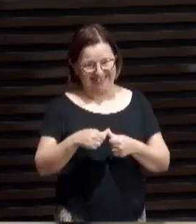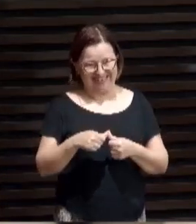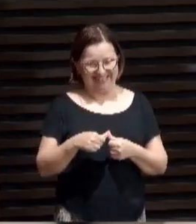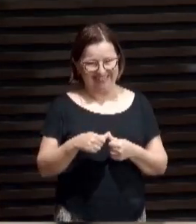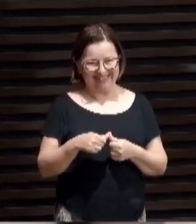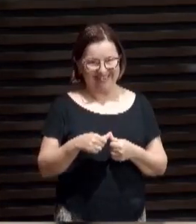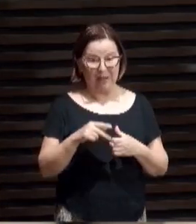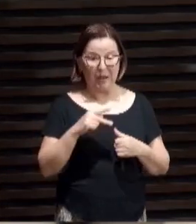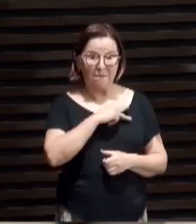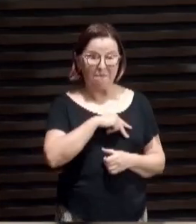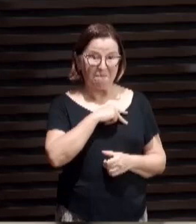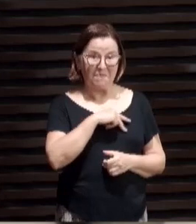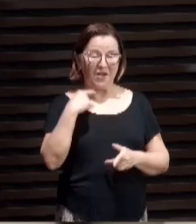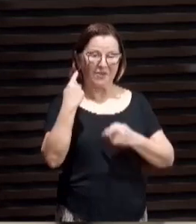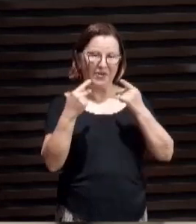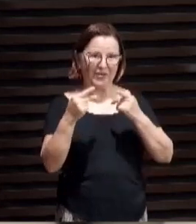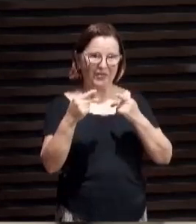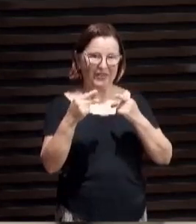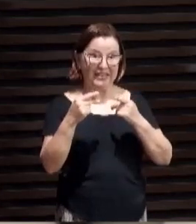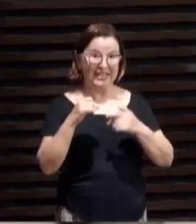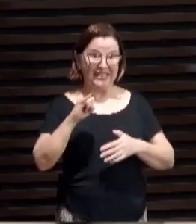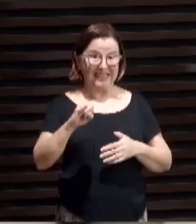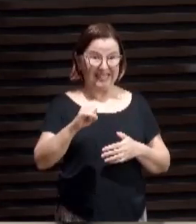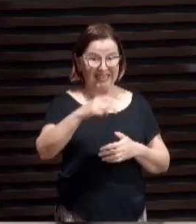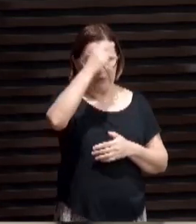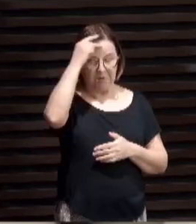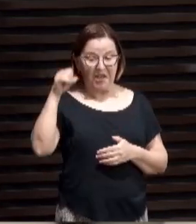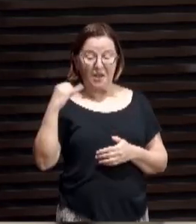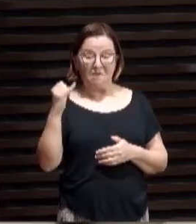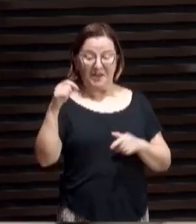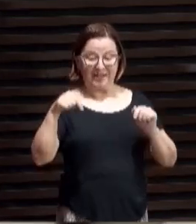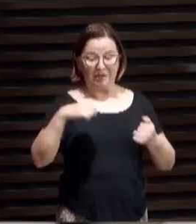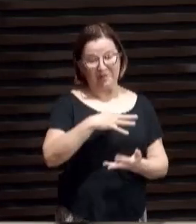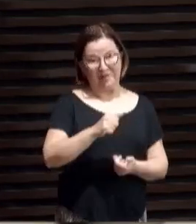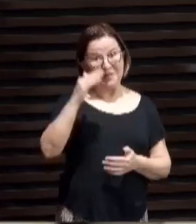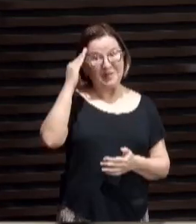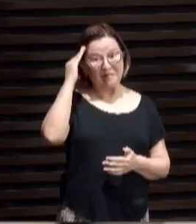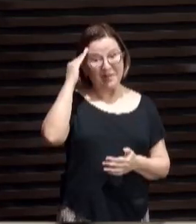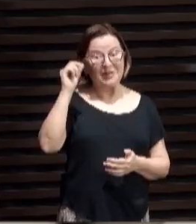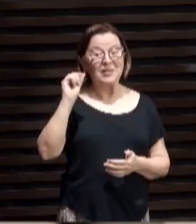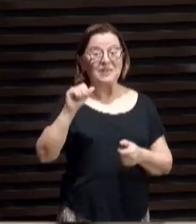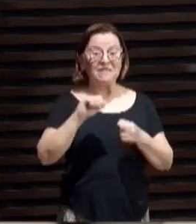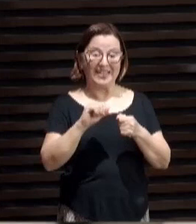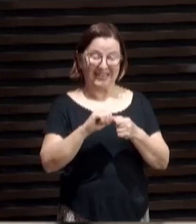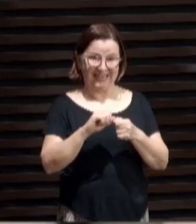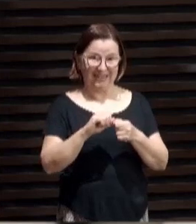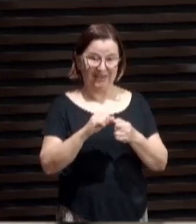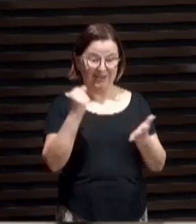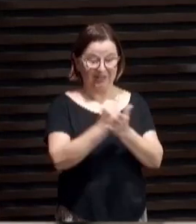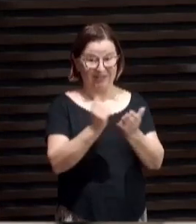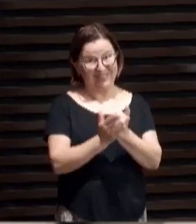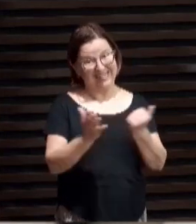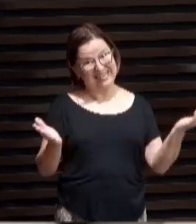se os grandes deste mundo soubessem do que eles estavam fazendo na morte de Cristo, não